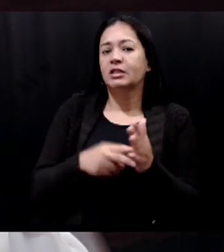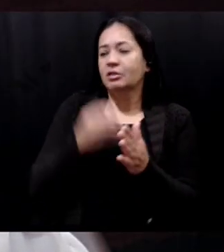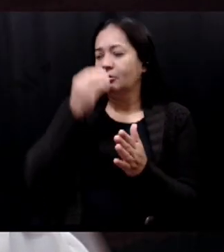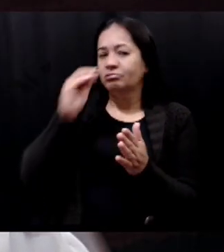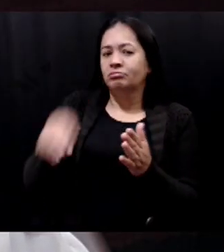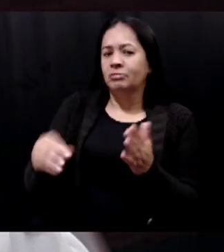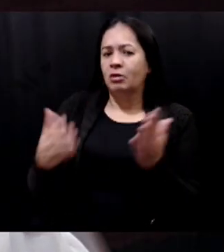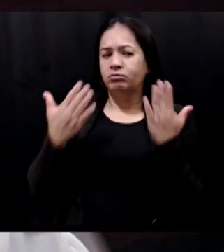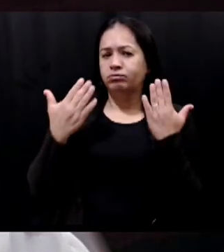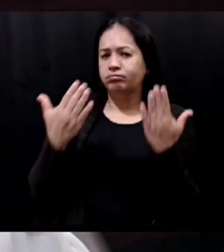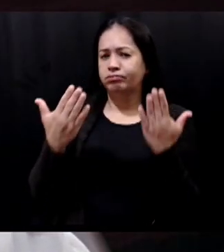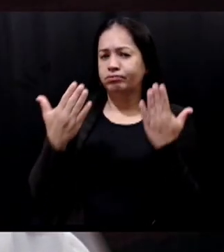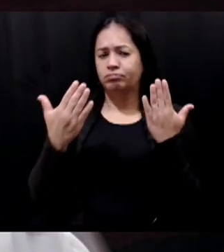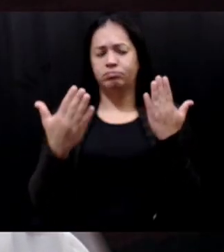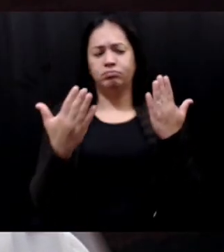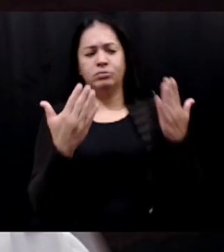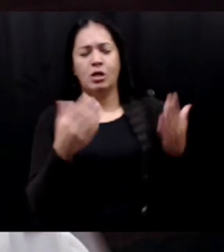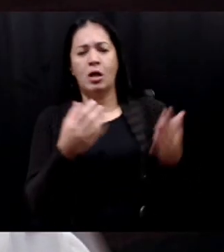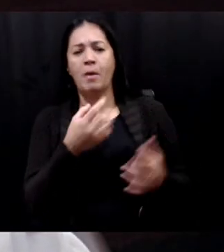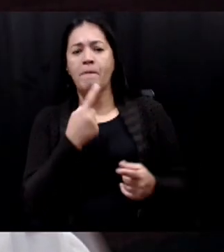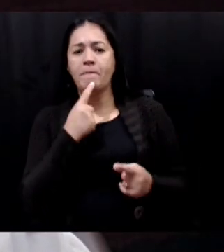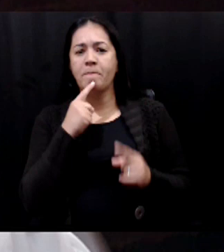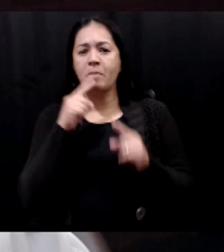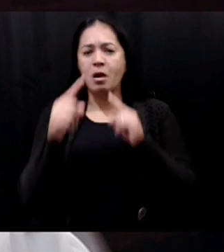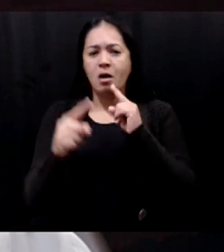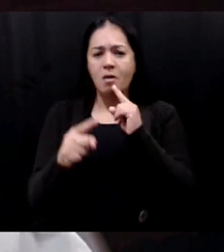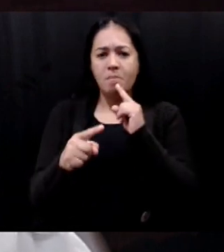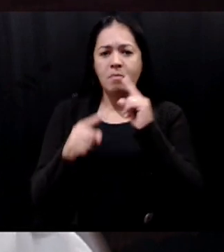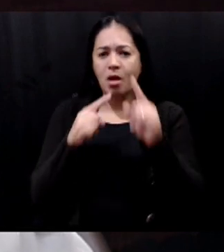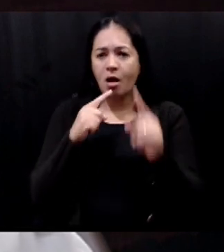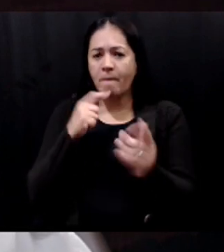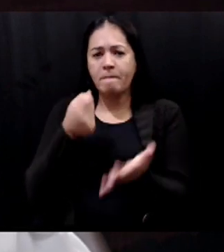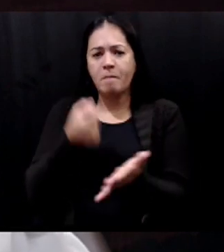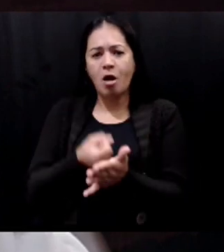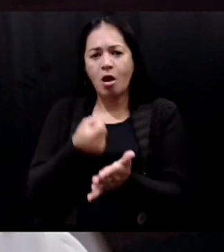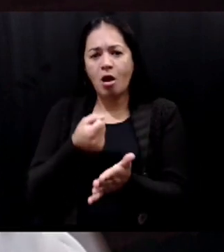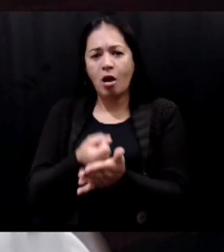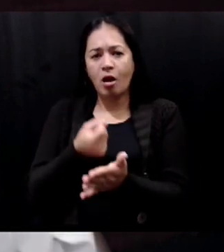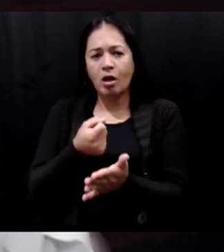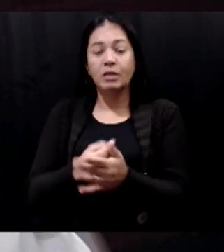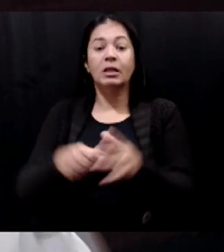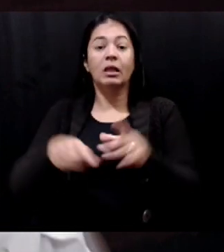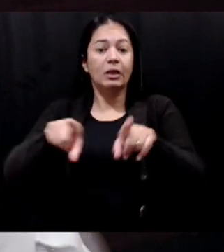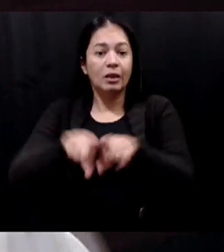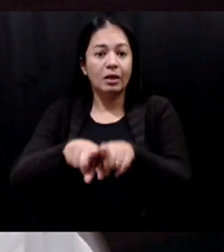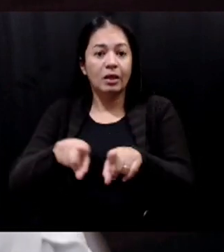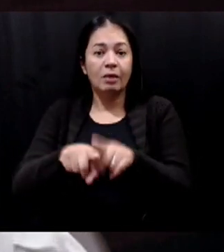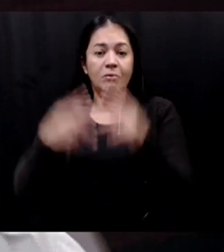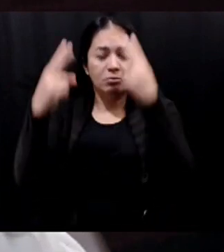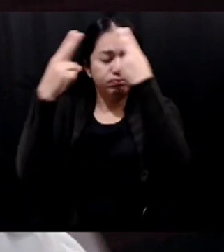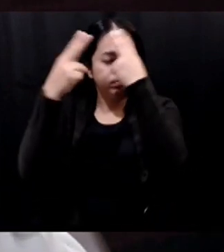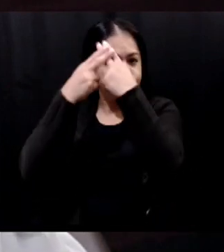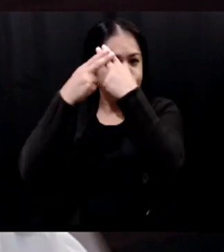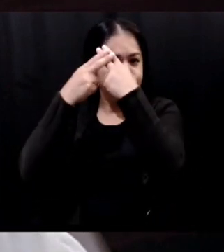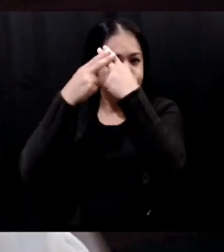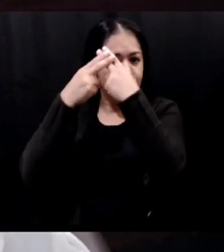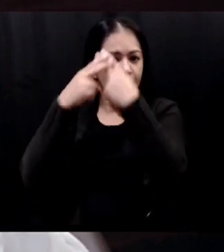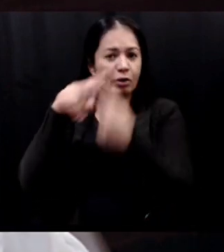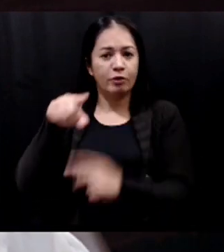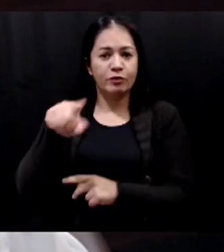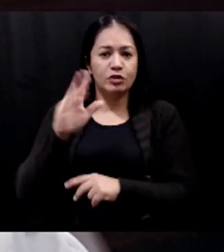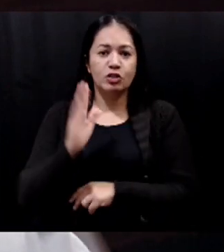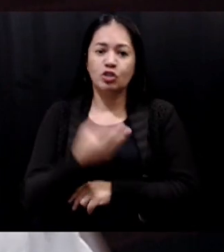com críticas, cobranças e até mesmo traumas que possivelmente você viveu na